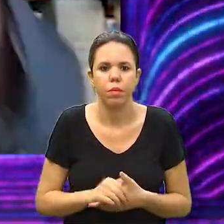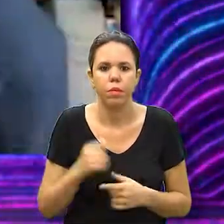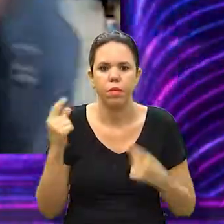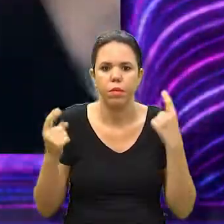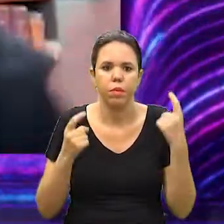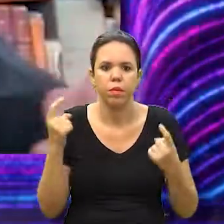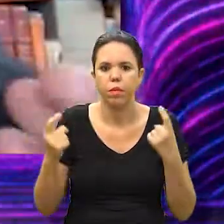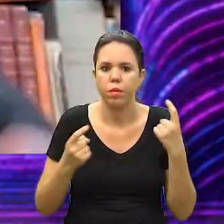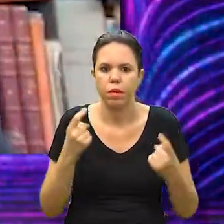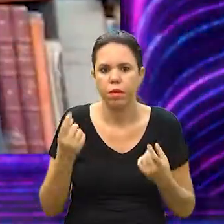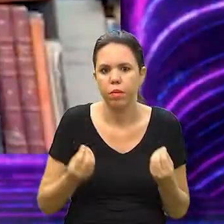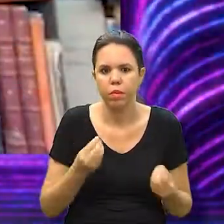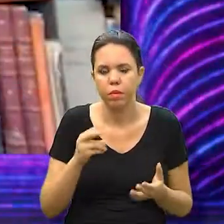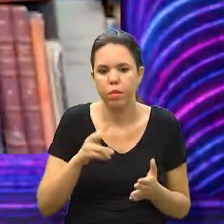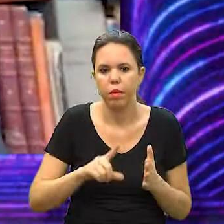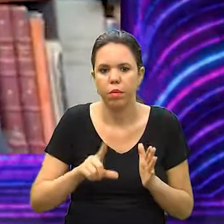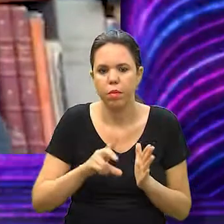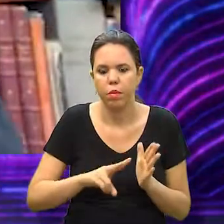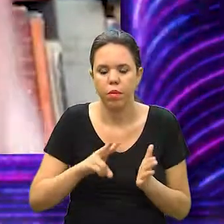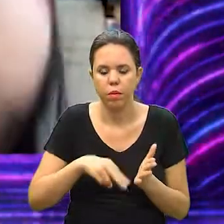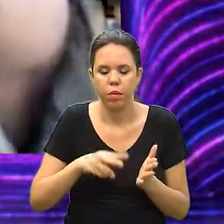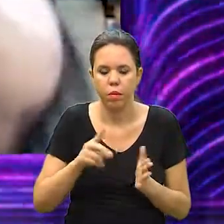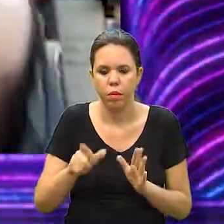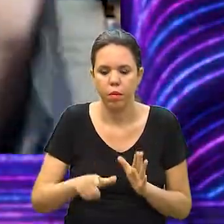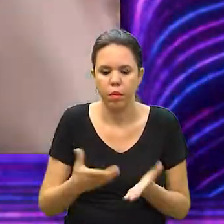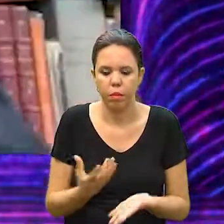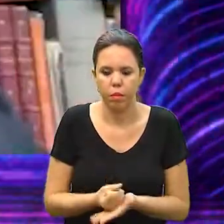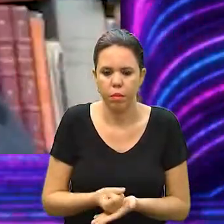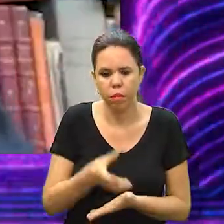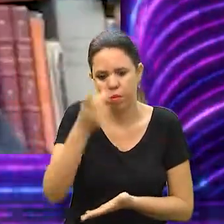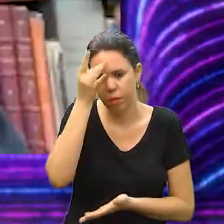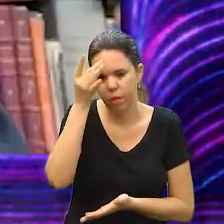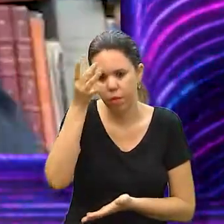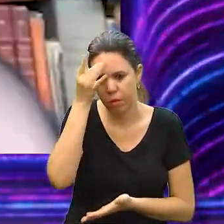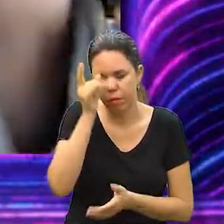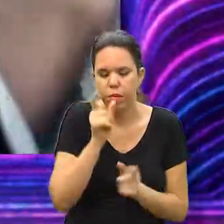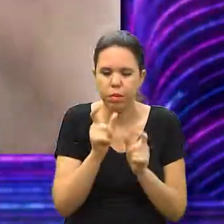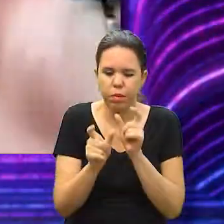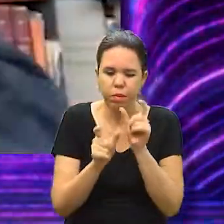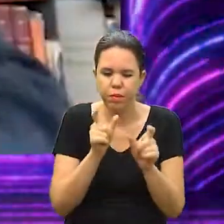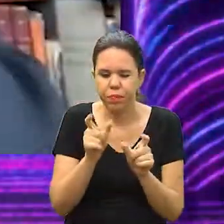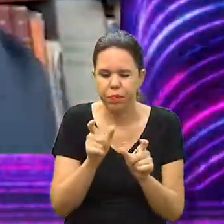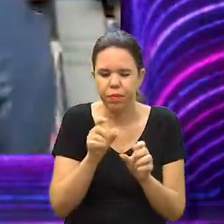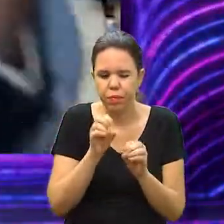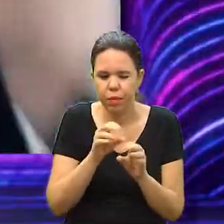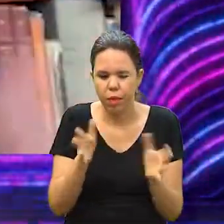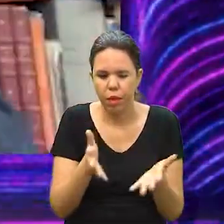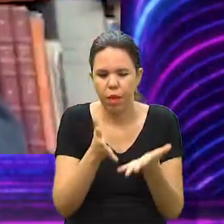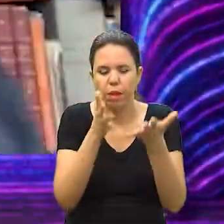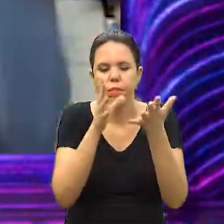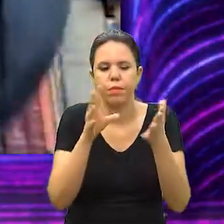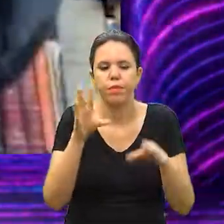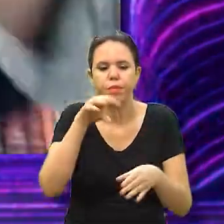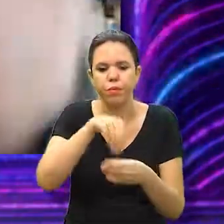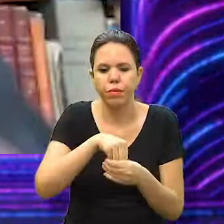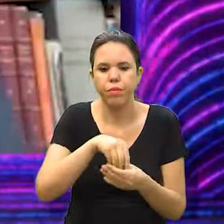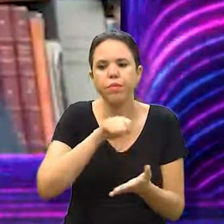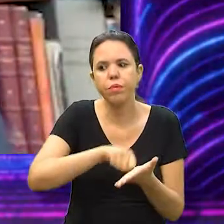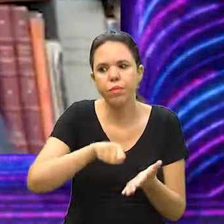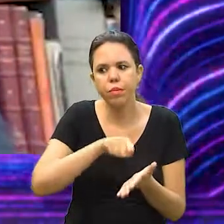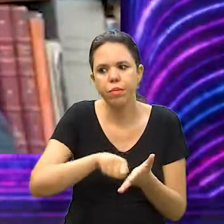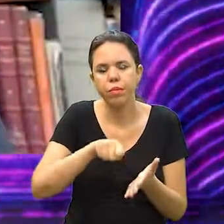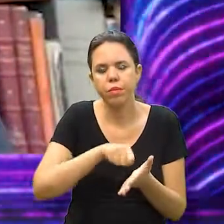que se preocupar como o leitor vai receber as, digamos, as palavras que ele está